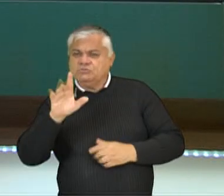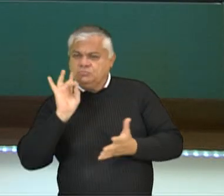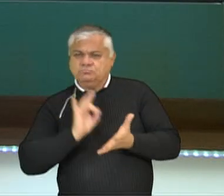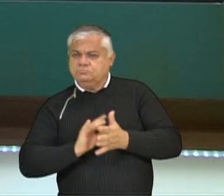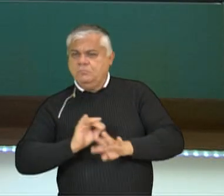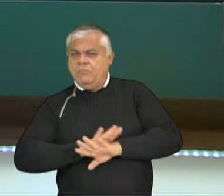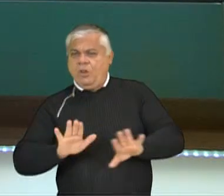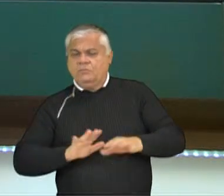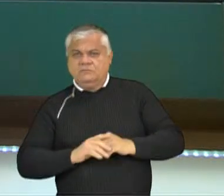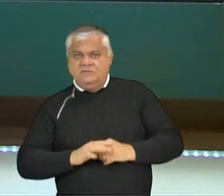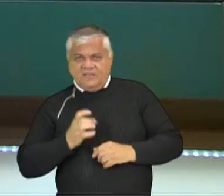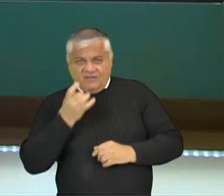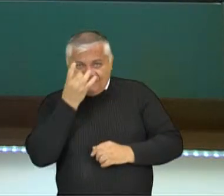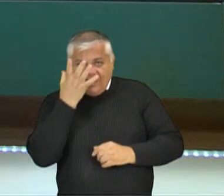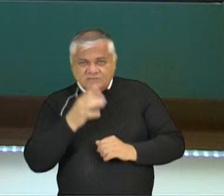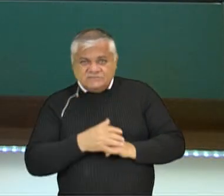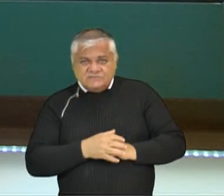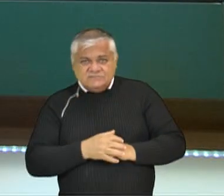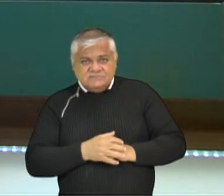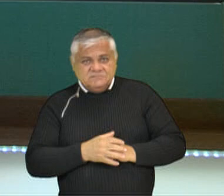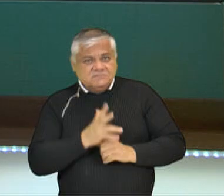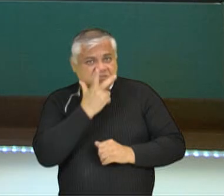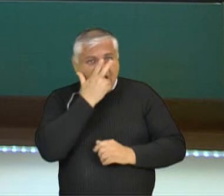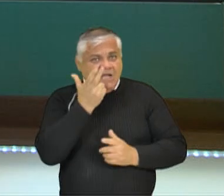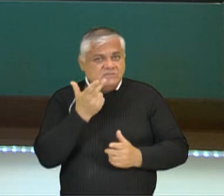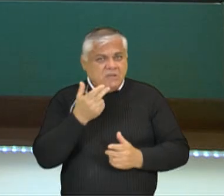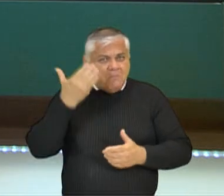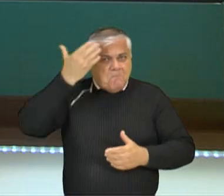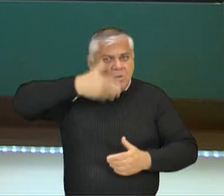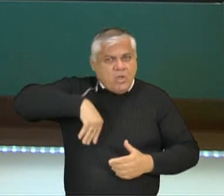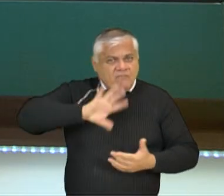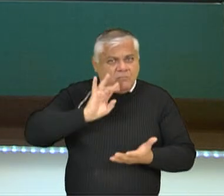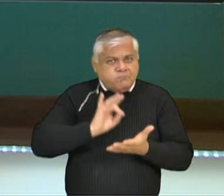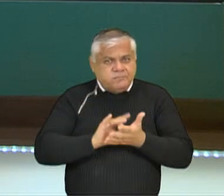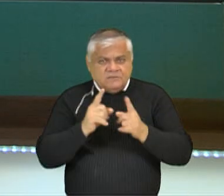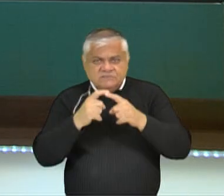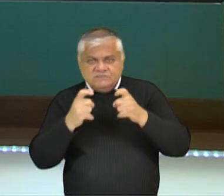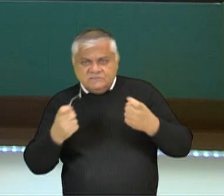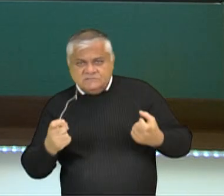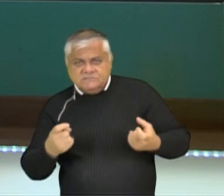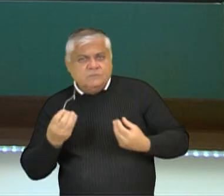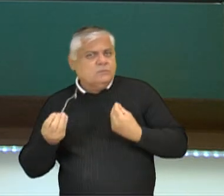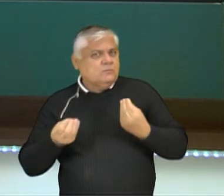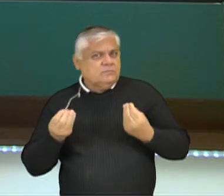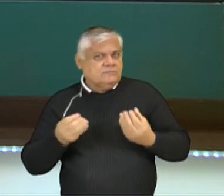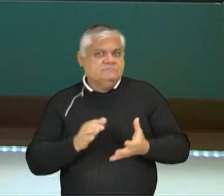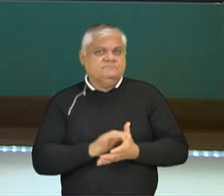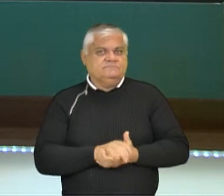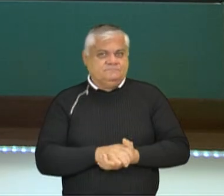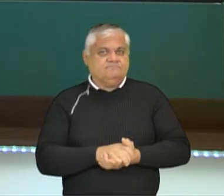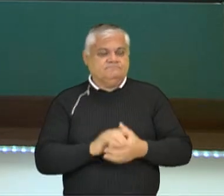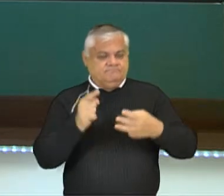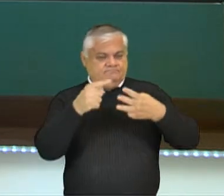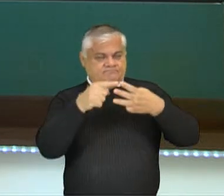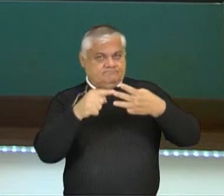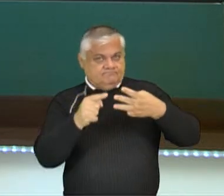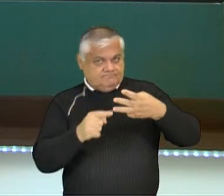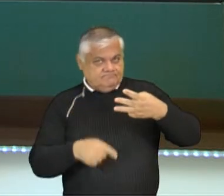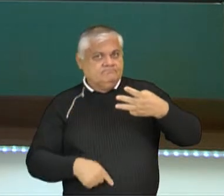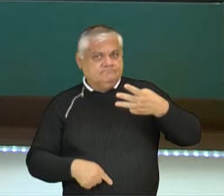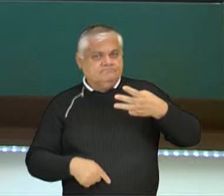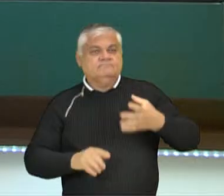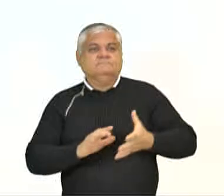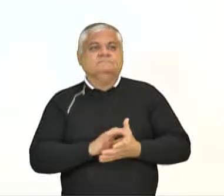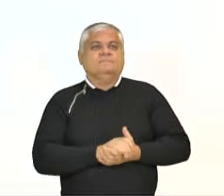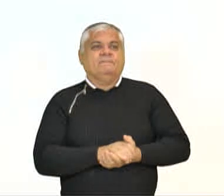fácil chegar nesse resultado? Foi fácil chegar nesse resultado e comprovar cientificamente isso, por exemplo? Então vamos falar um pouquinho sobre